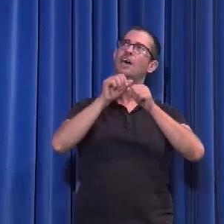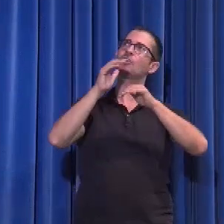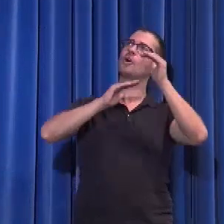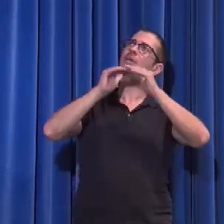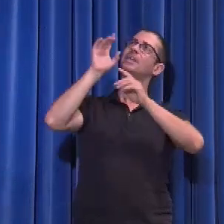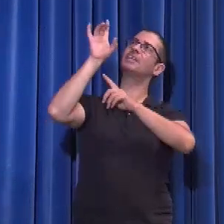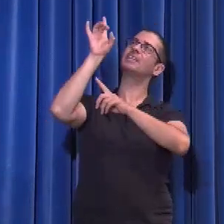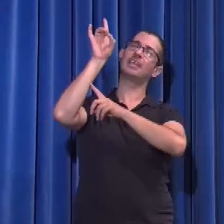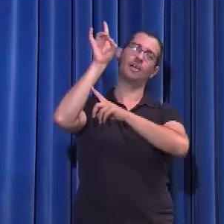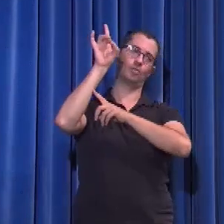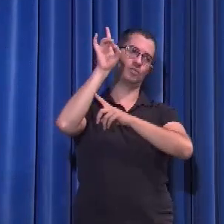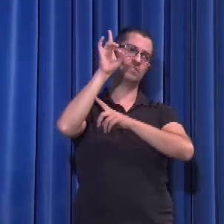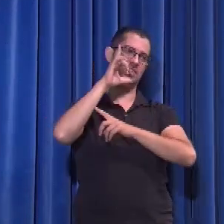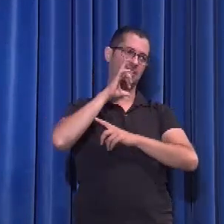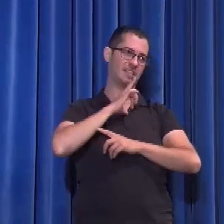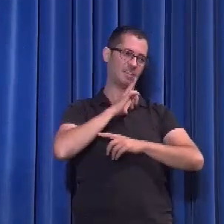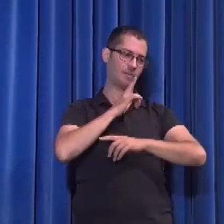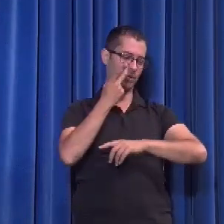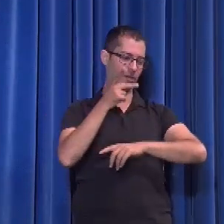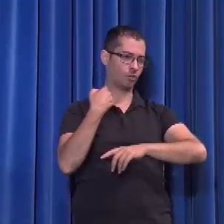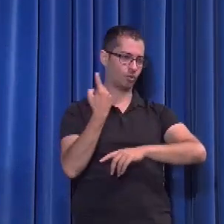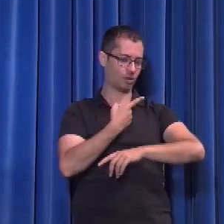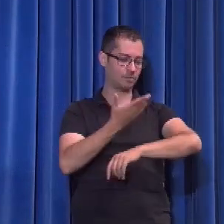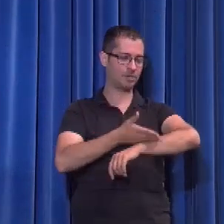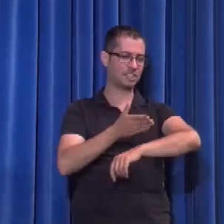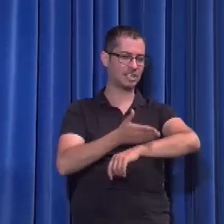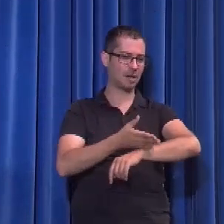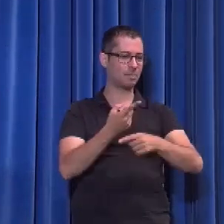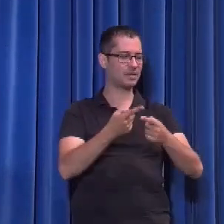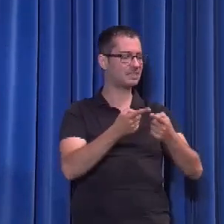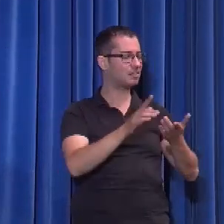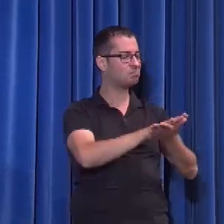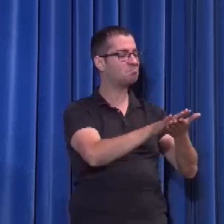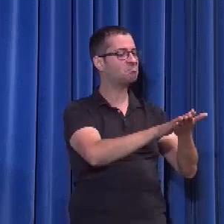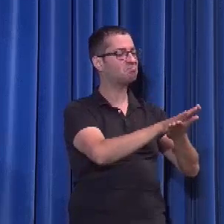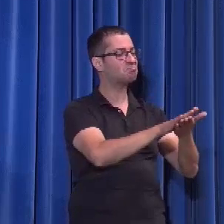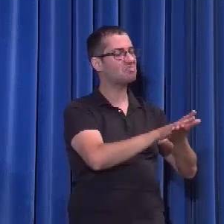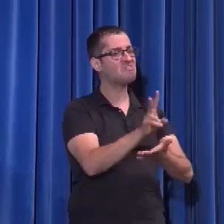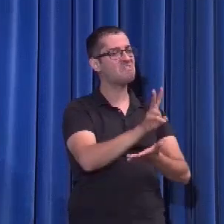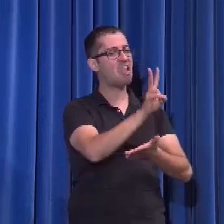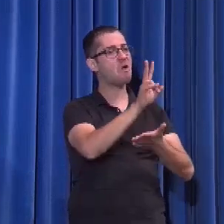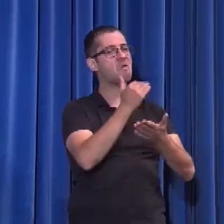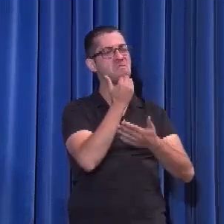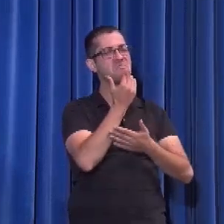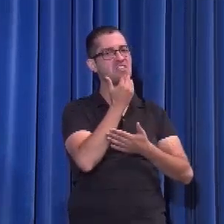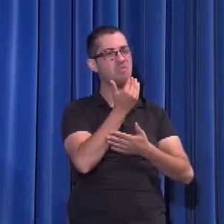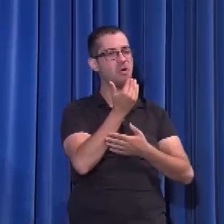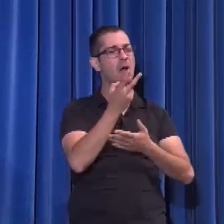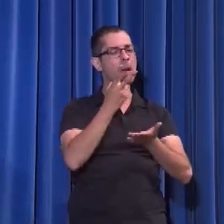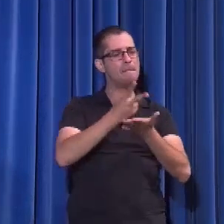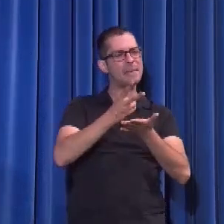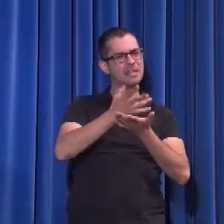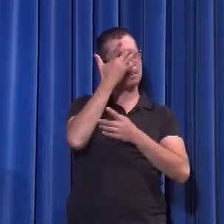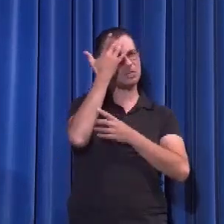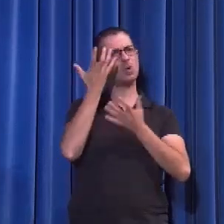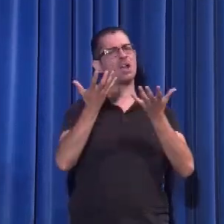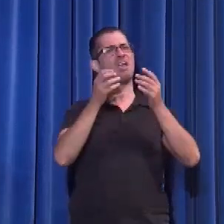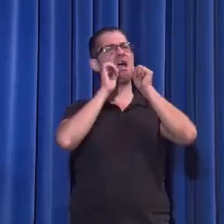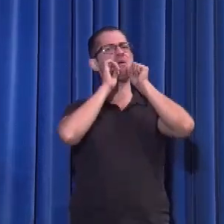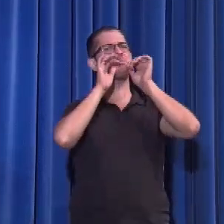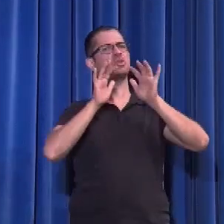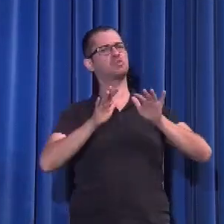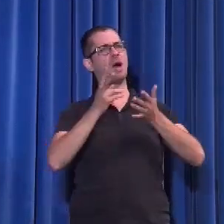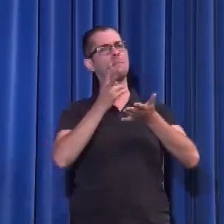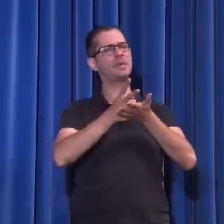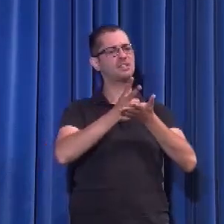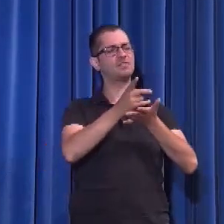praticássemos, elas não têm valor diante de Deus. Por melhor que seja, Por mais abençoador que seja uma coisa que você